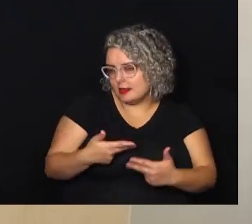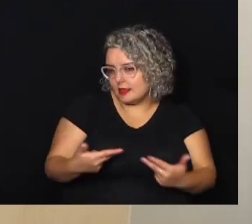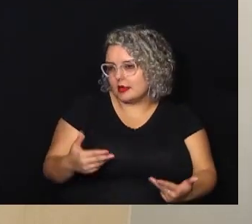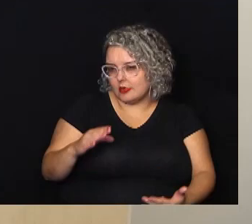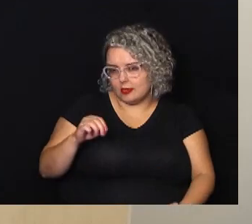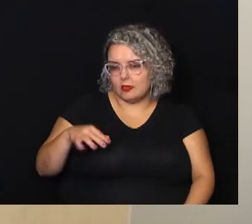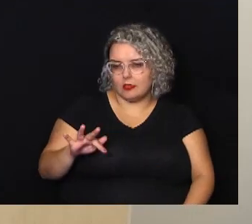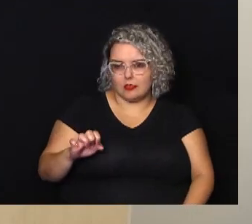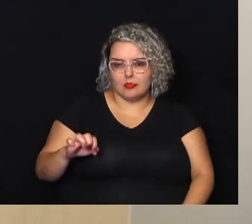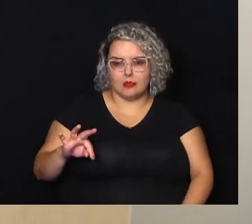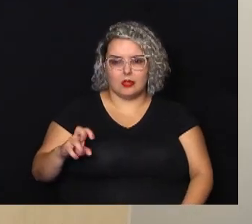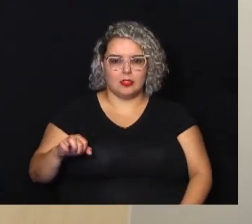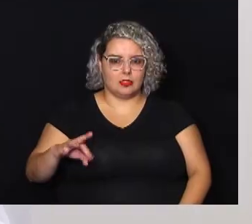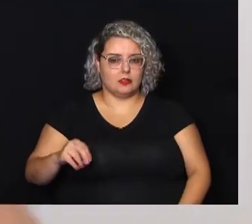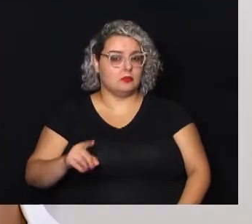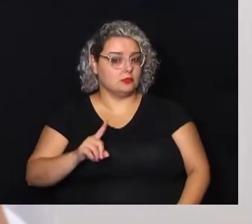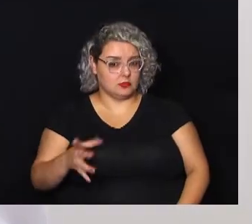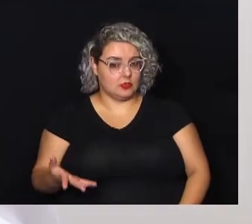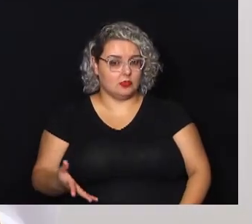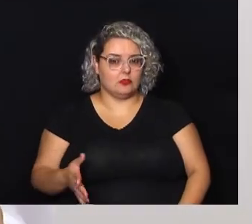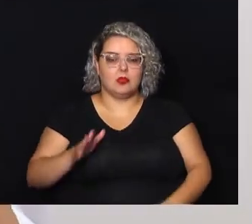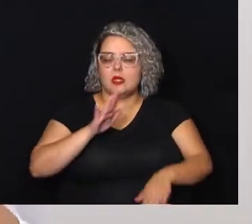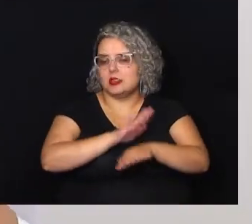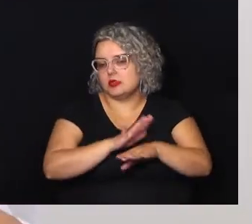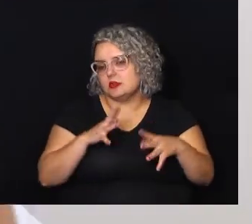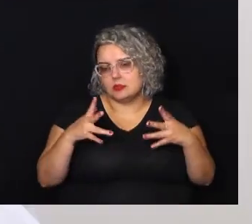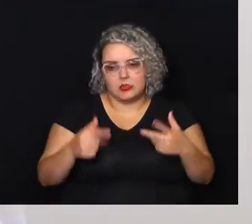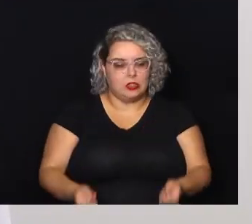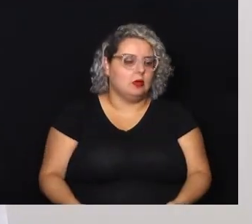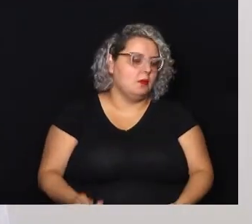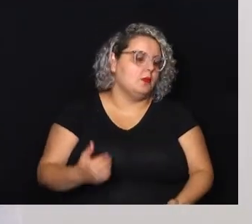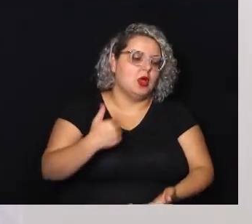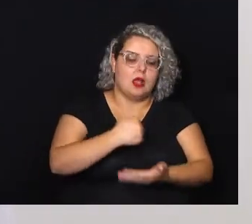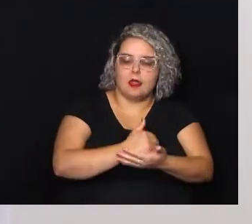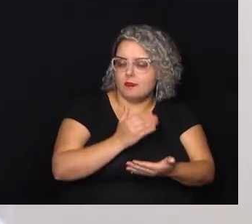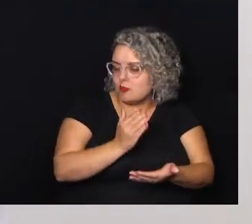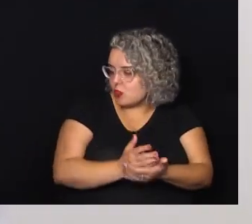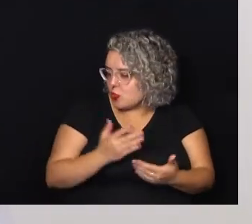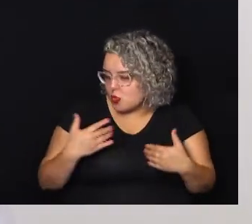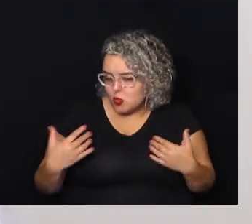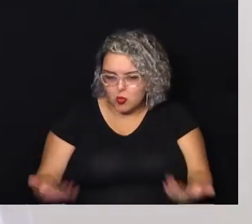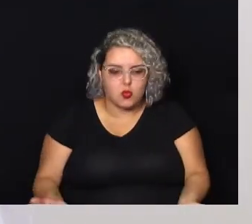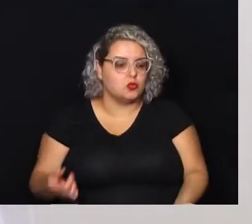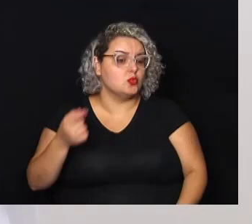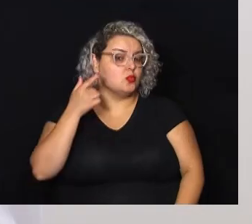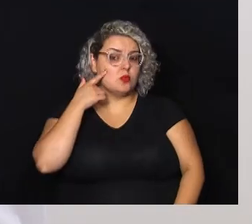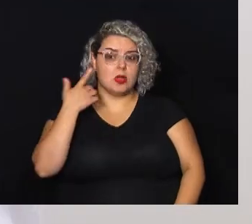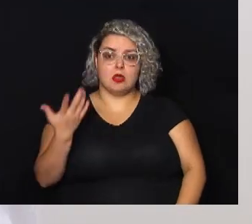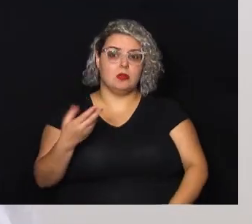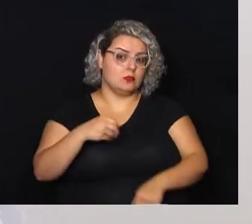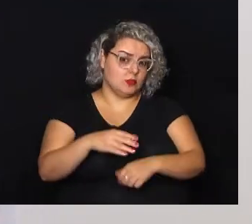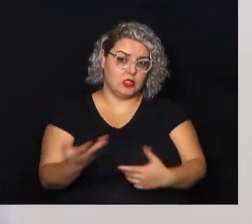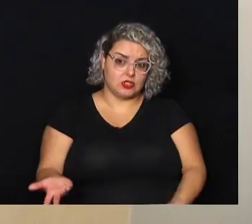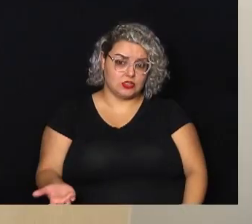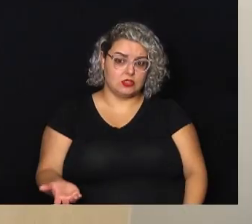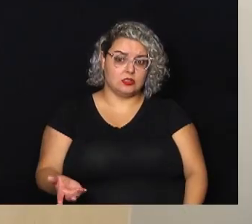coisa de confeiteiro, papel manteiga, mas serve pra tudo, pra bolo. Se você vai fazer uma ideia e uma dica, talvez,